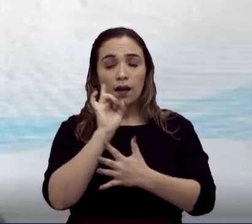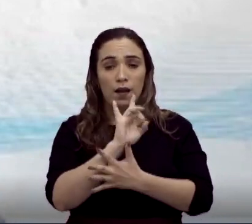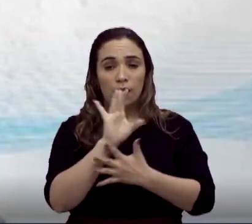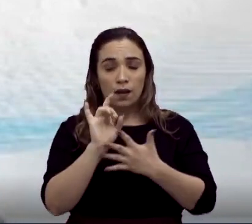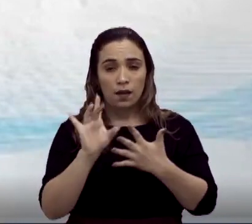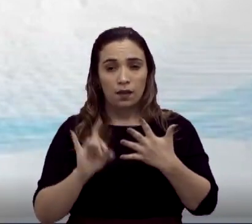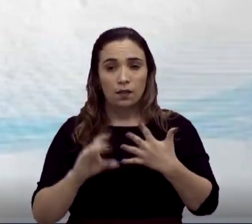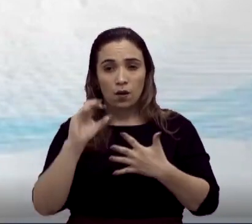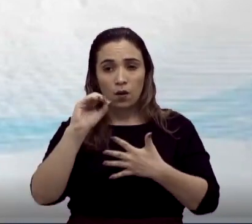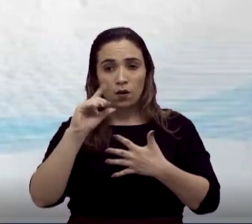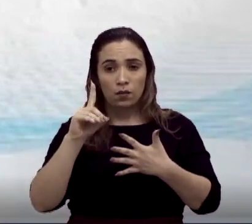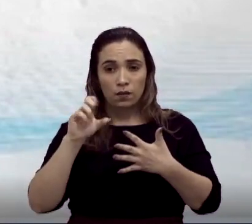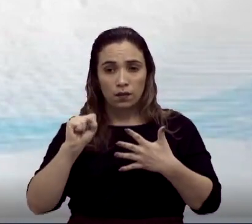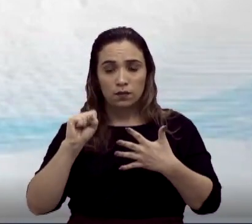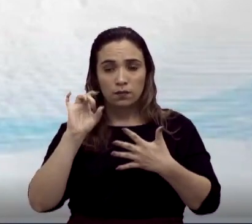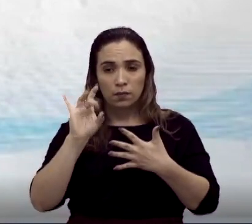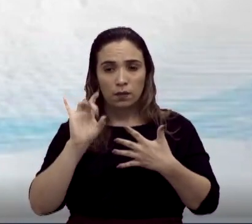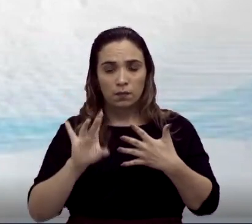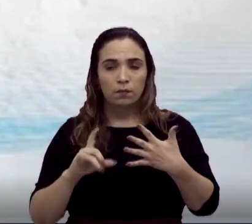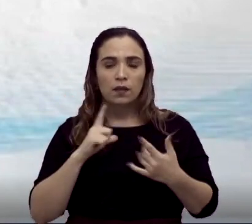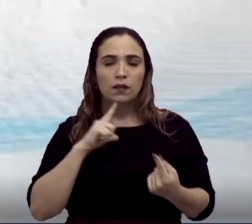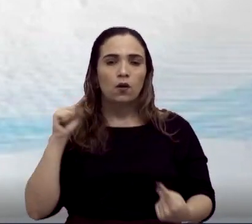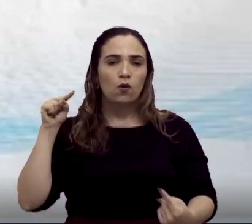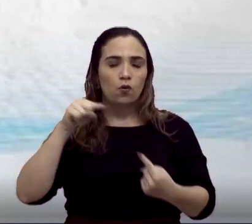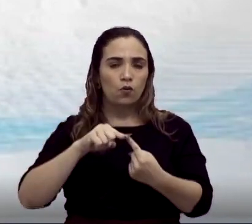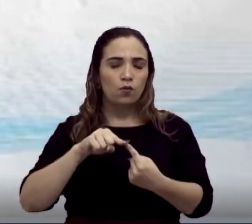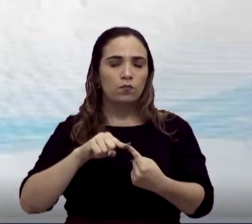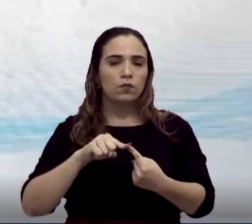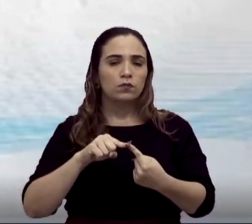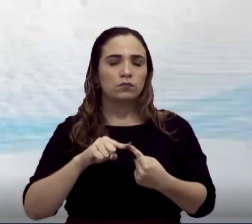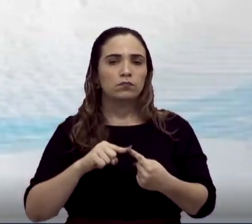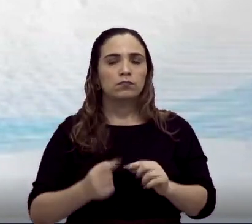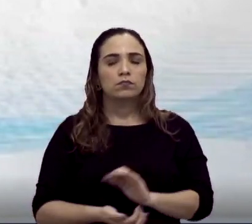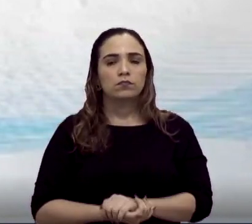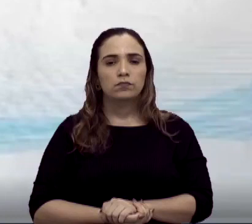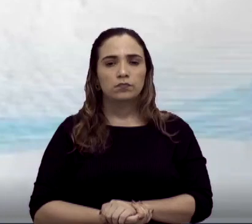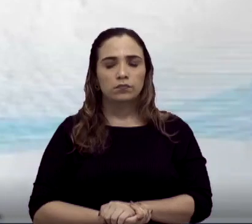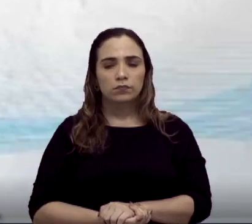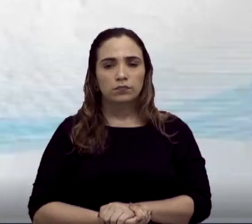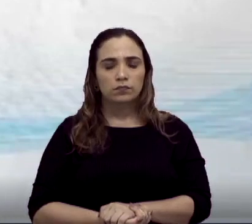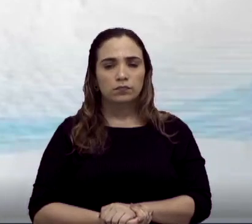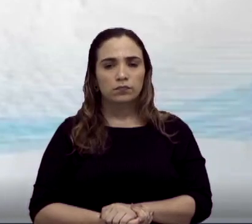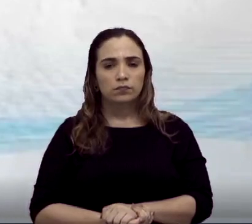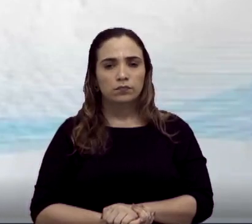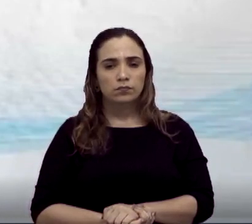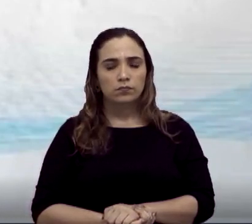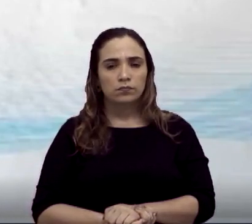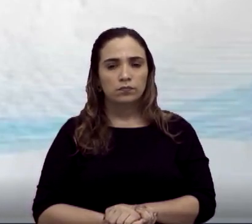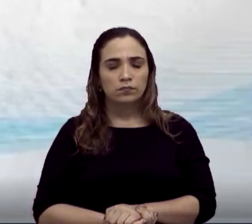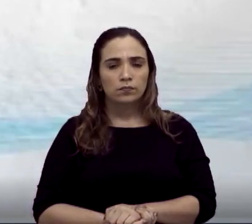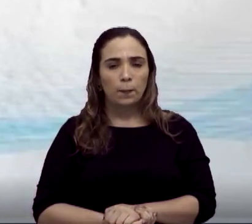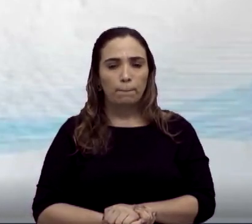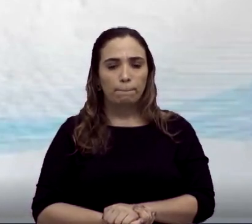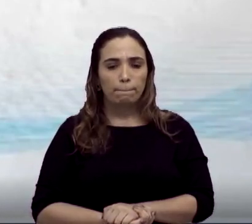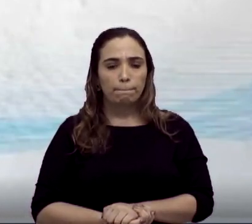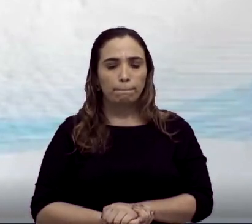aqueles quadradinhos, né, tem umas metas e indicadores a serem cumpridos, né?